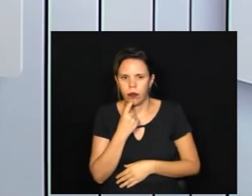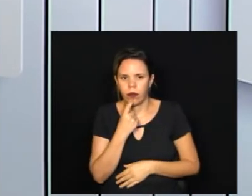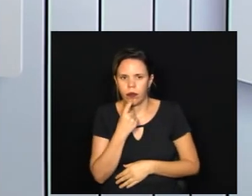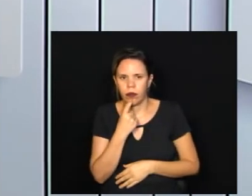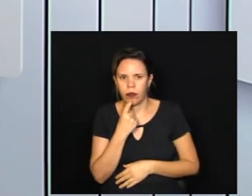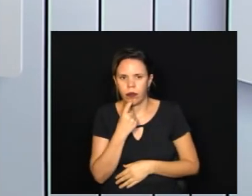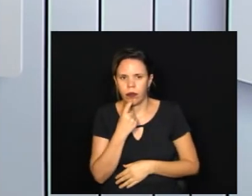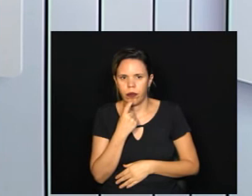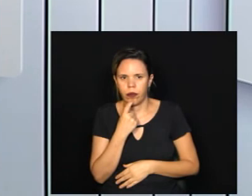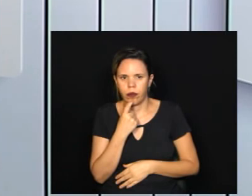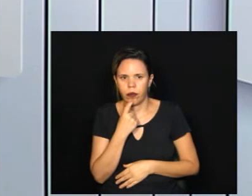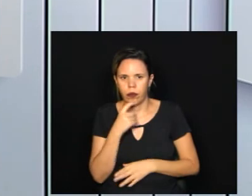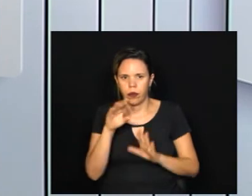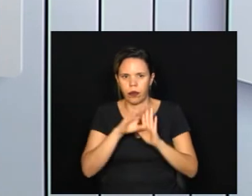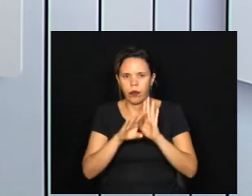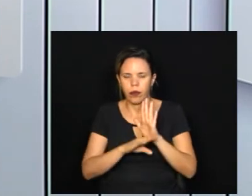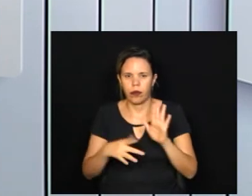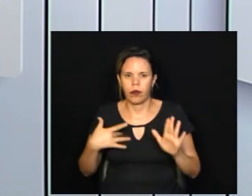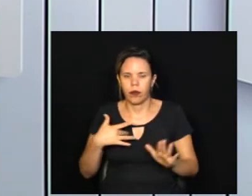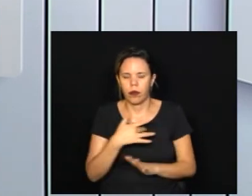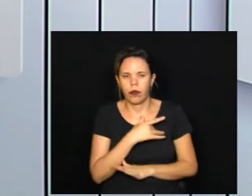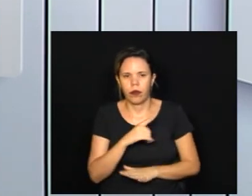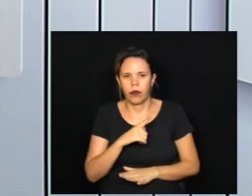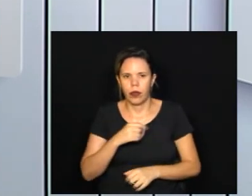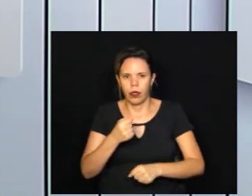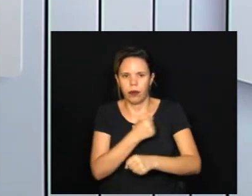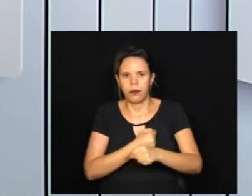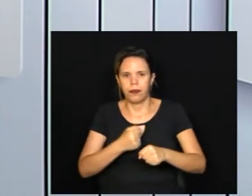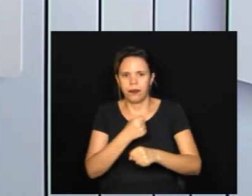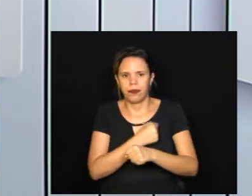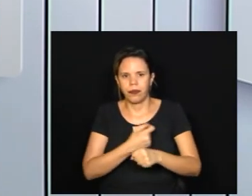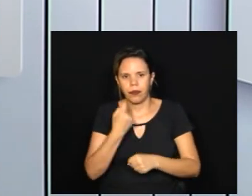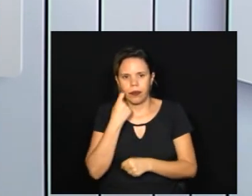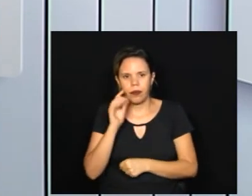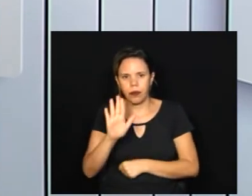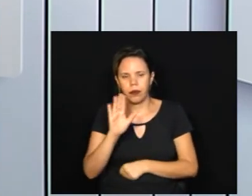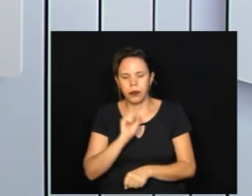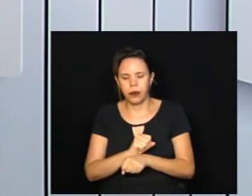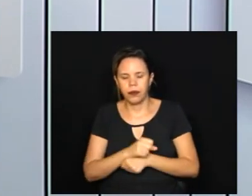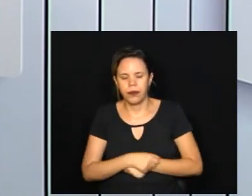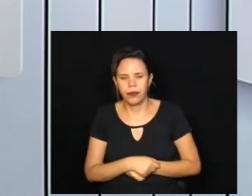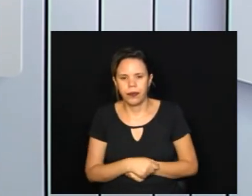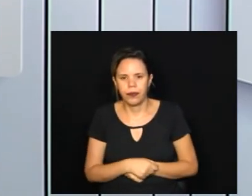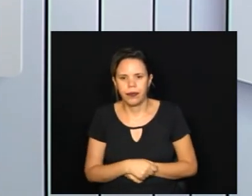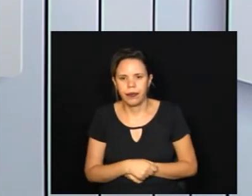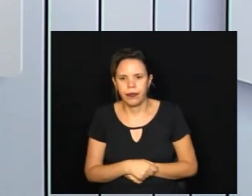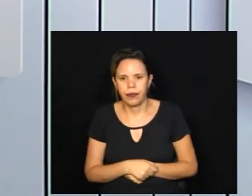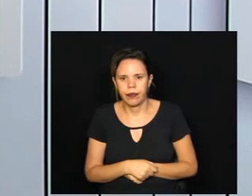Campinas. Tem o nosso quadro de saúde, tem culinária na sexta-feira. Então, não saia daí.